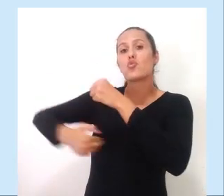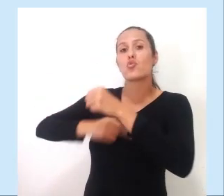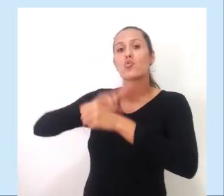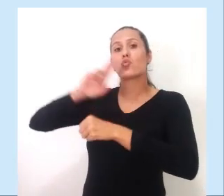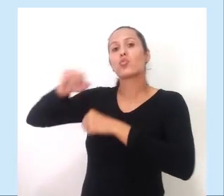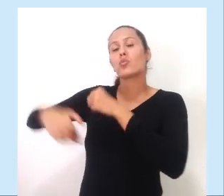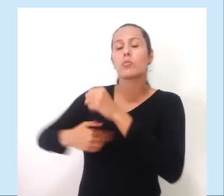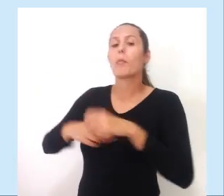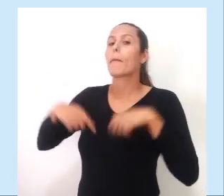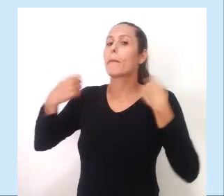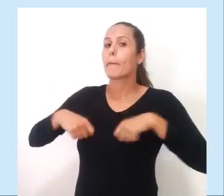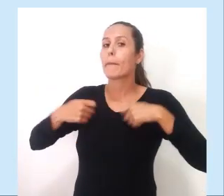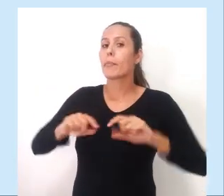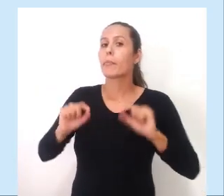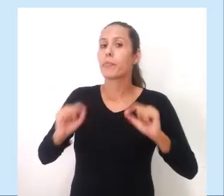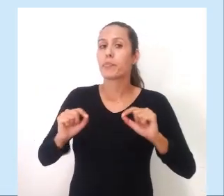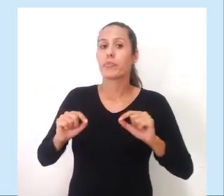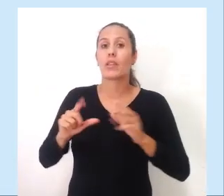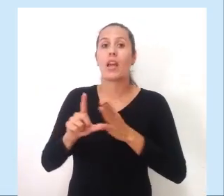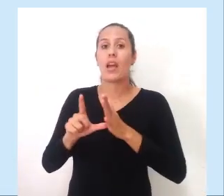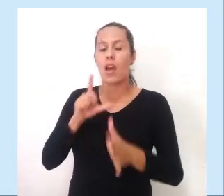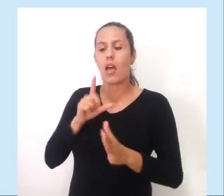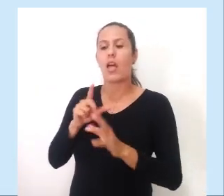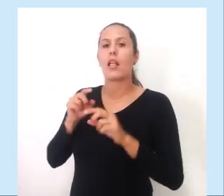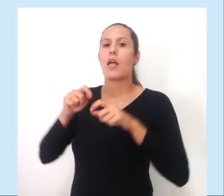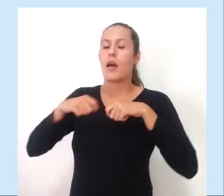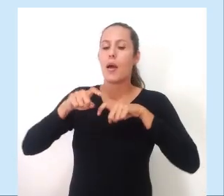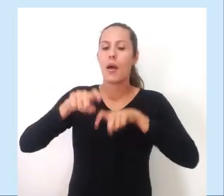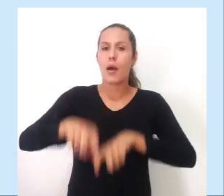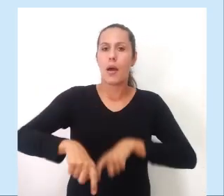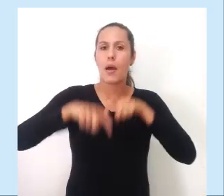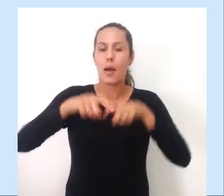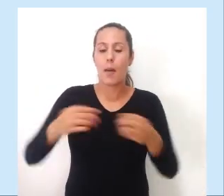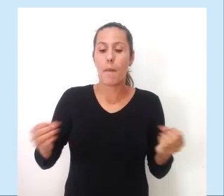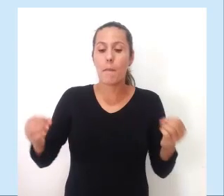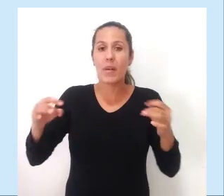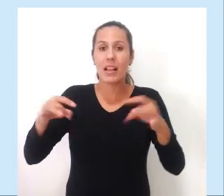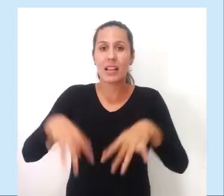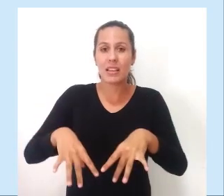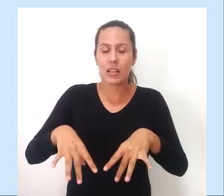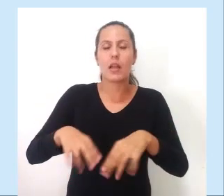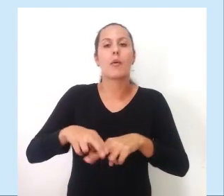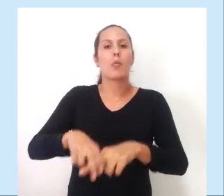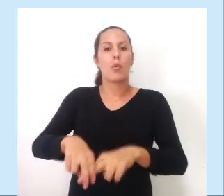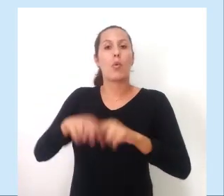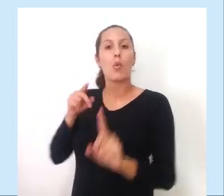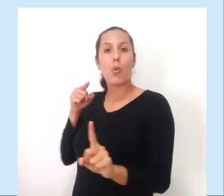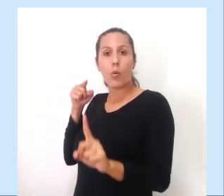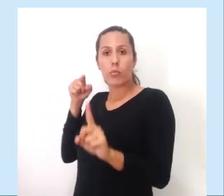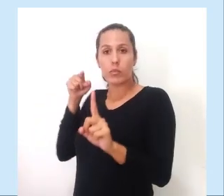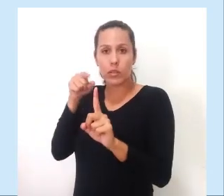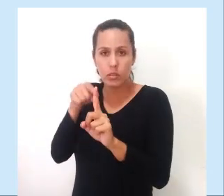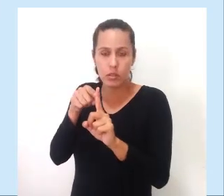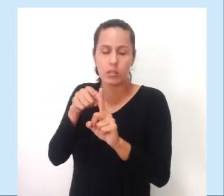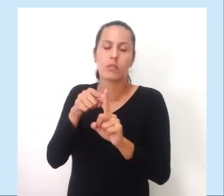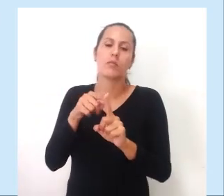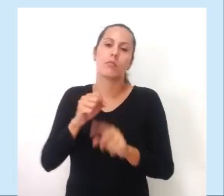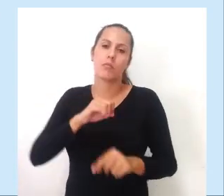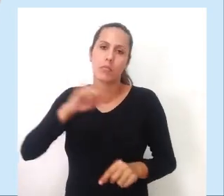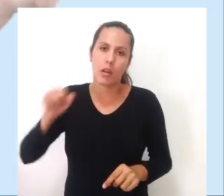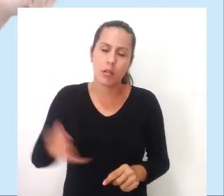de forma sustentável. Como assim? Ela seja plantada para